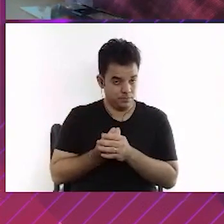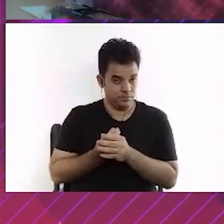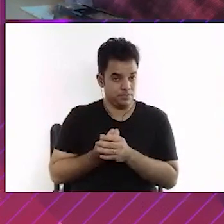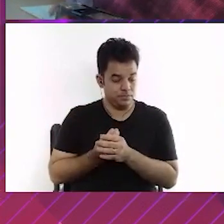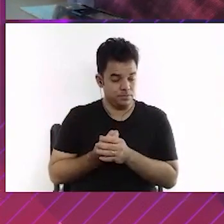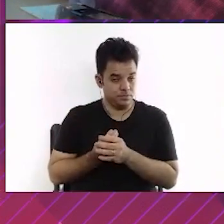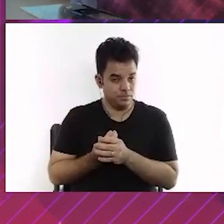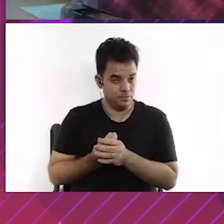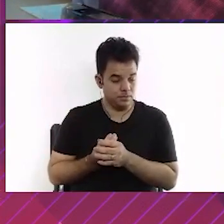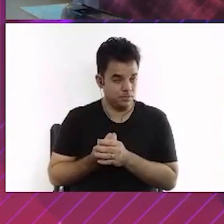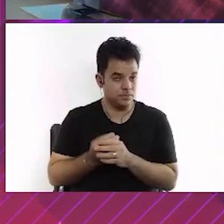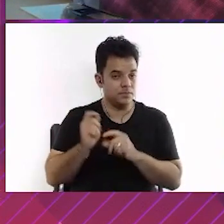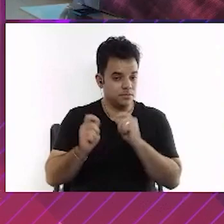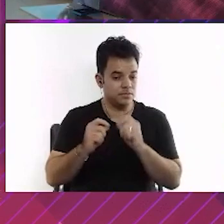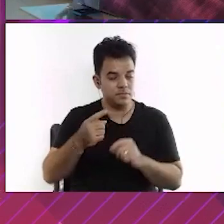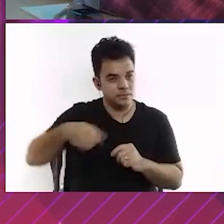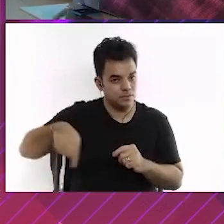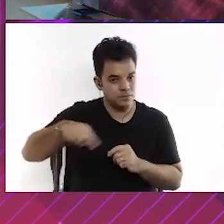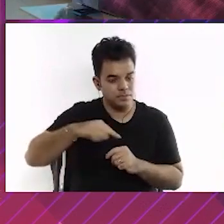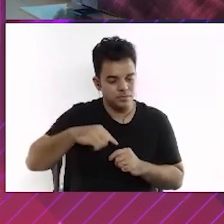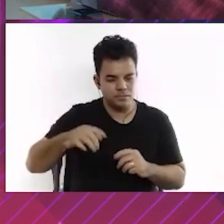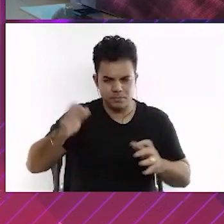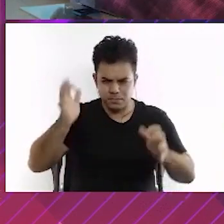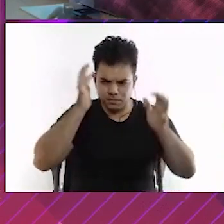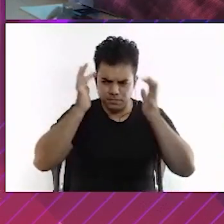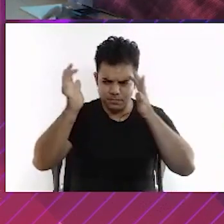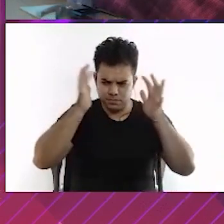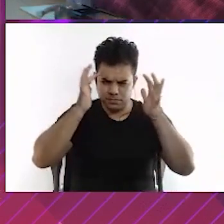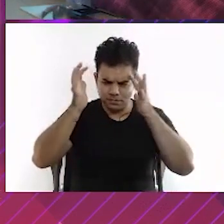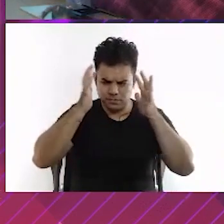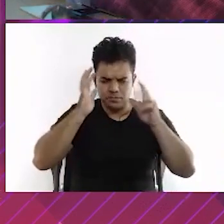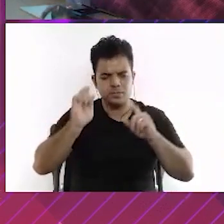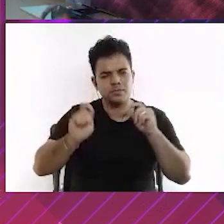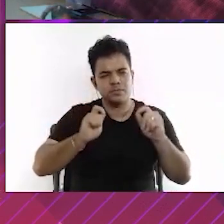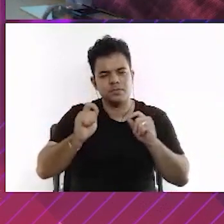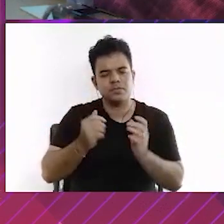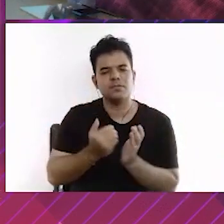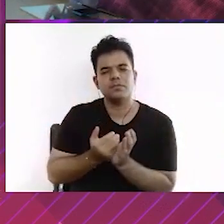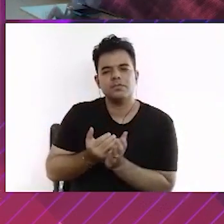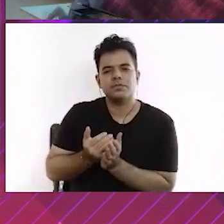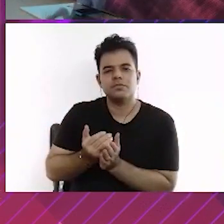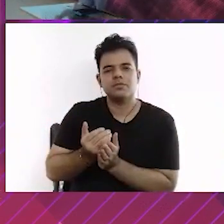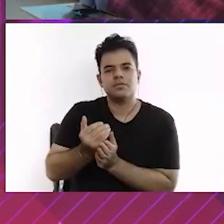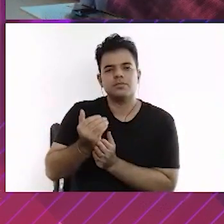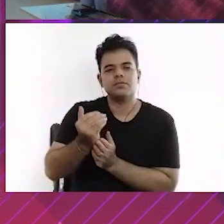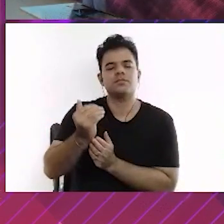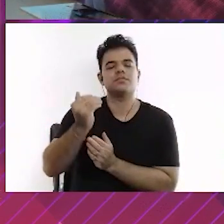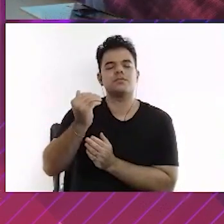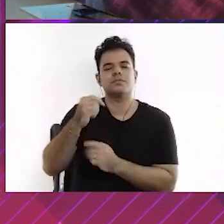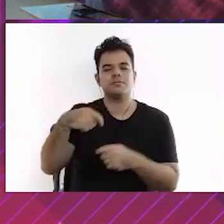aquela dor que eu falei para vocês no início. Para que a gente pudesse implementar